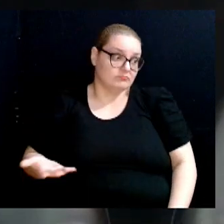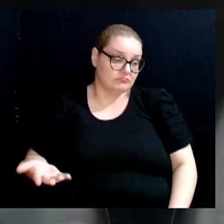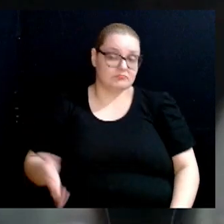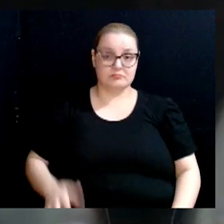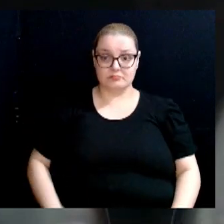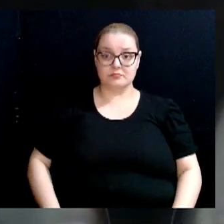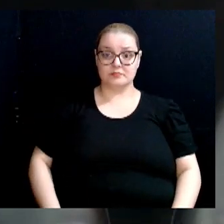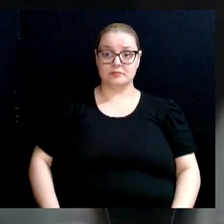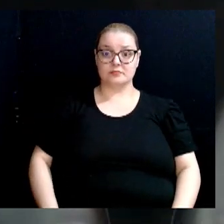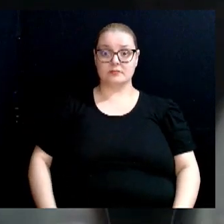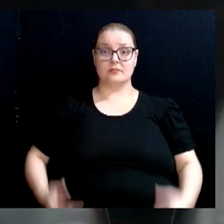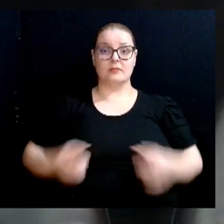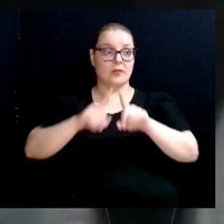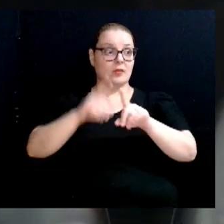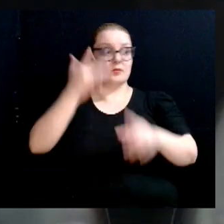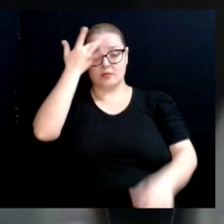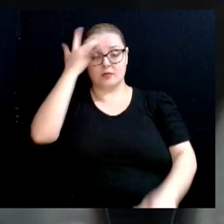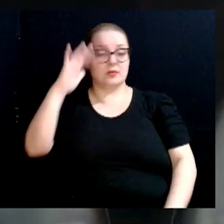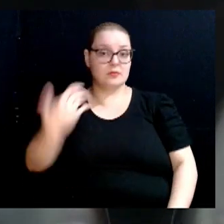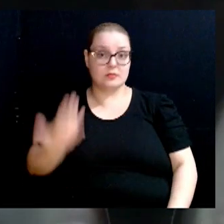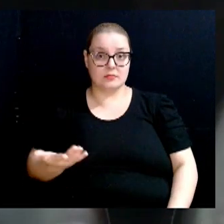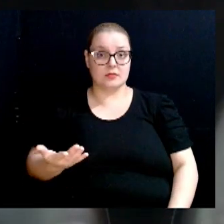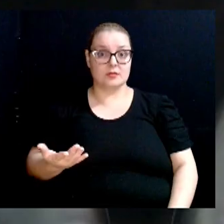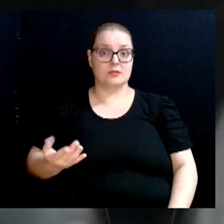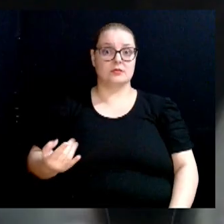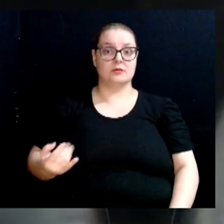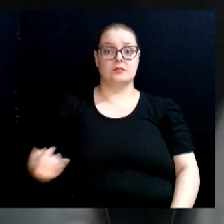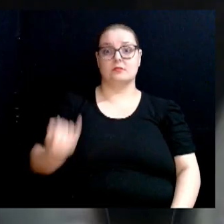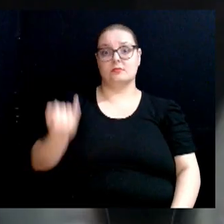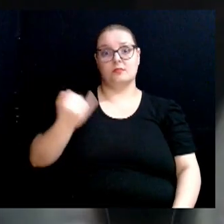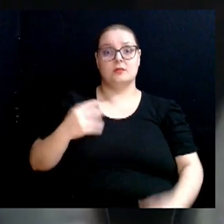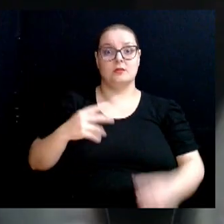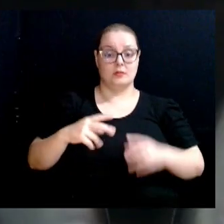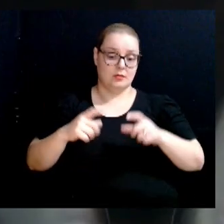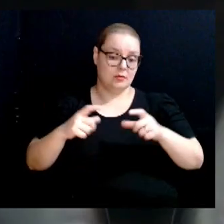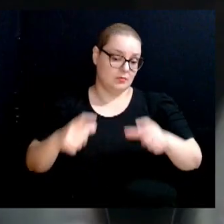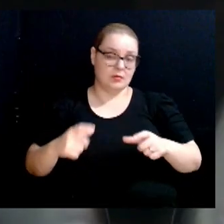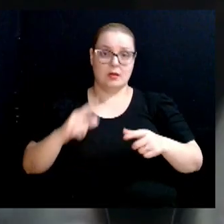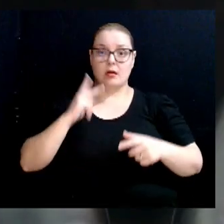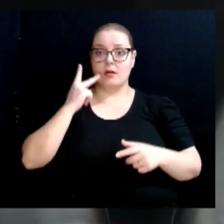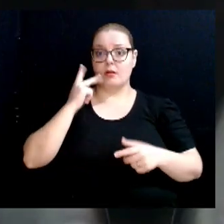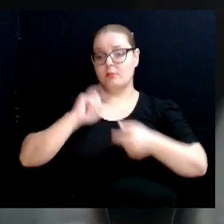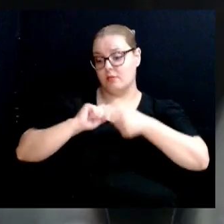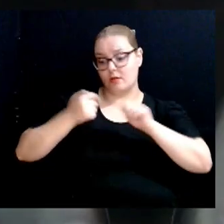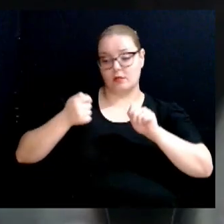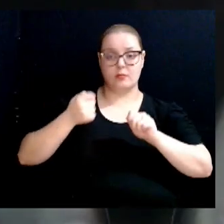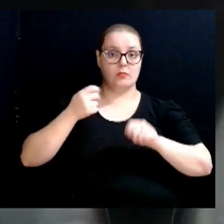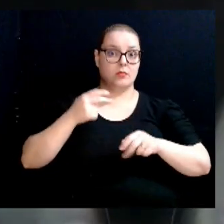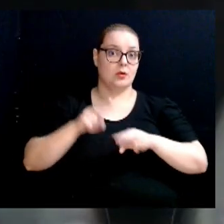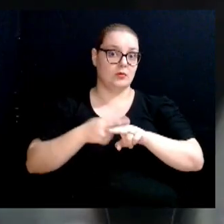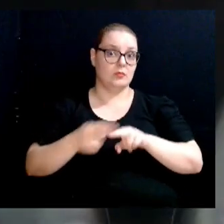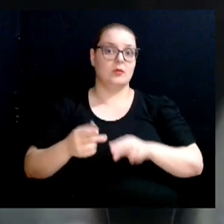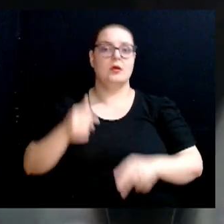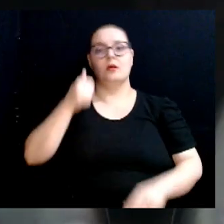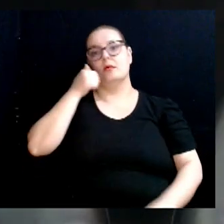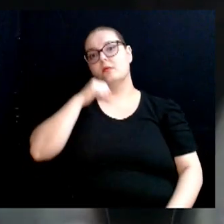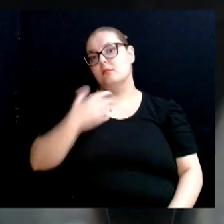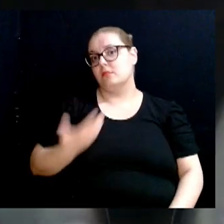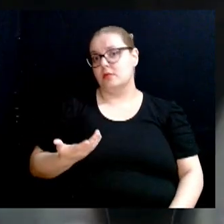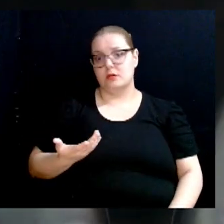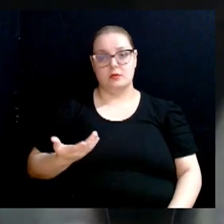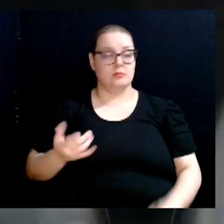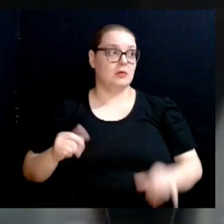nem sabe que seria interessante dar uma caixa de bombom. Isso para mim, a ideia, a mulher vai sofrer, isso para mim já seria interessante,